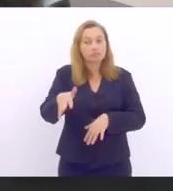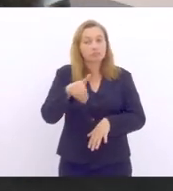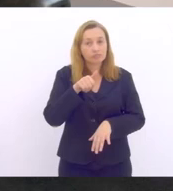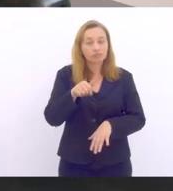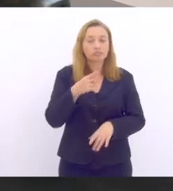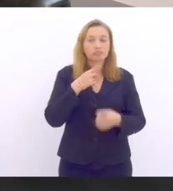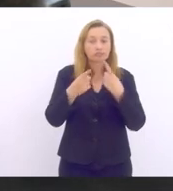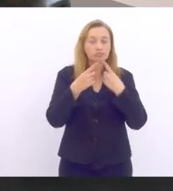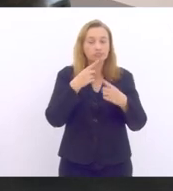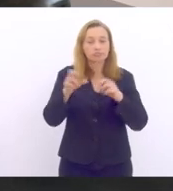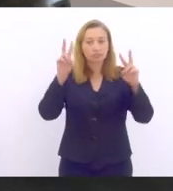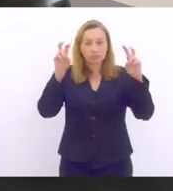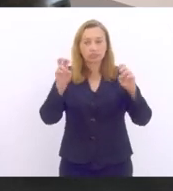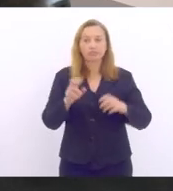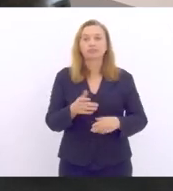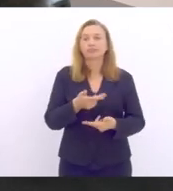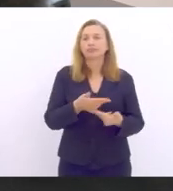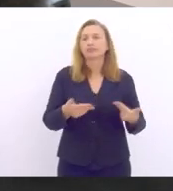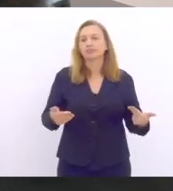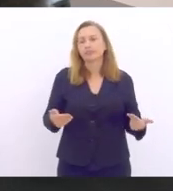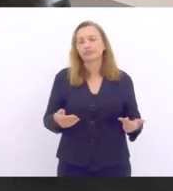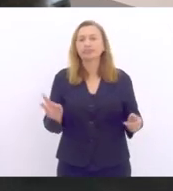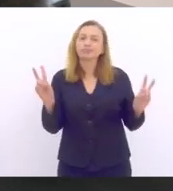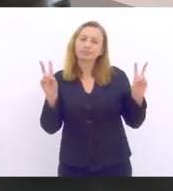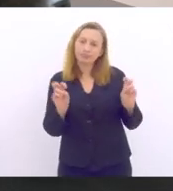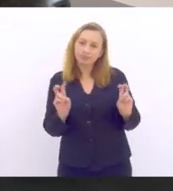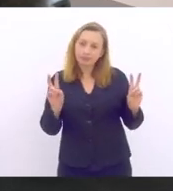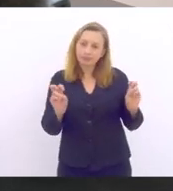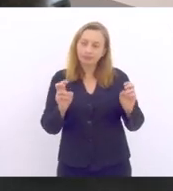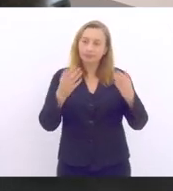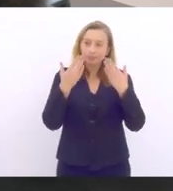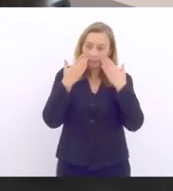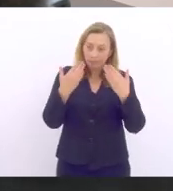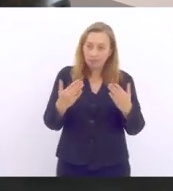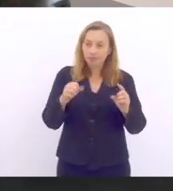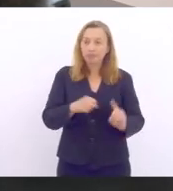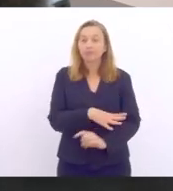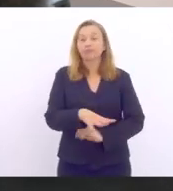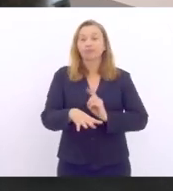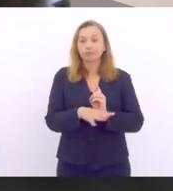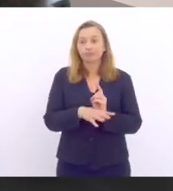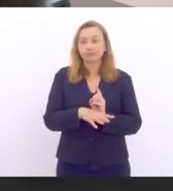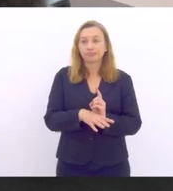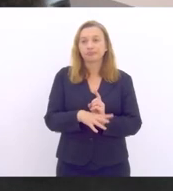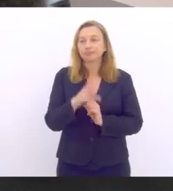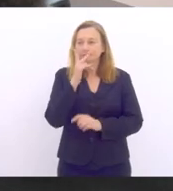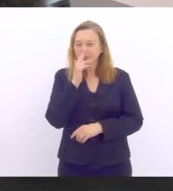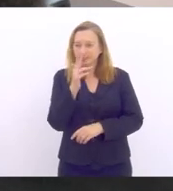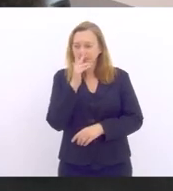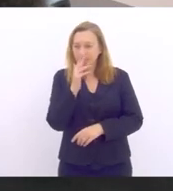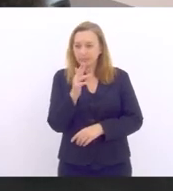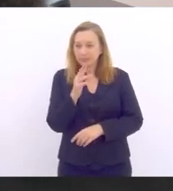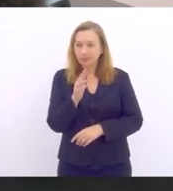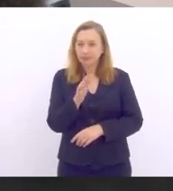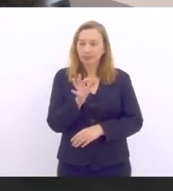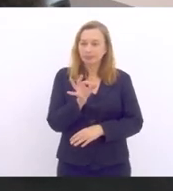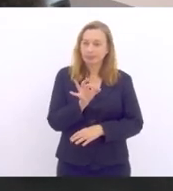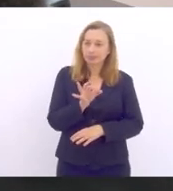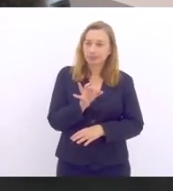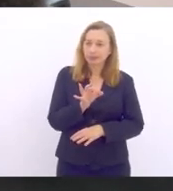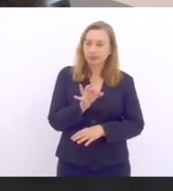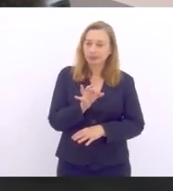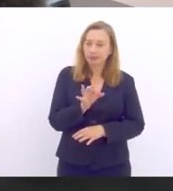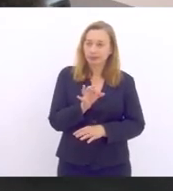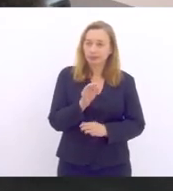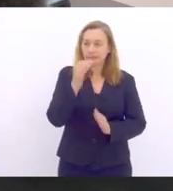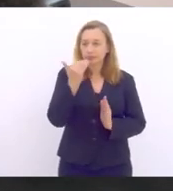tona. Muitas das questões que se apresentam na sociedade, elas parecem consolidadas, e quando o tempo